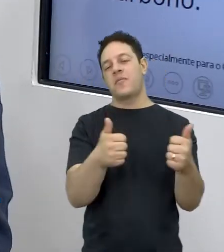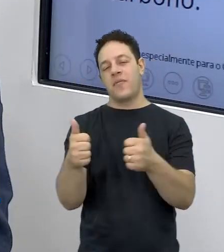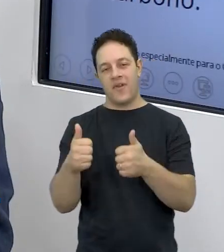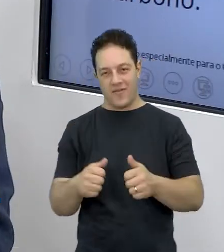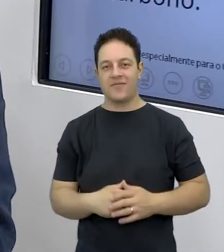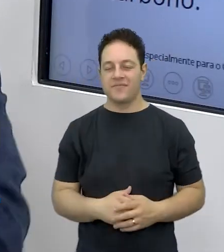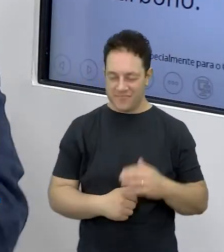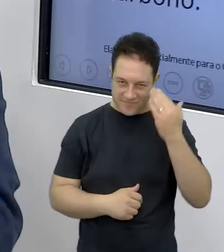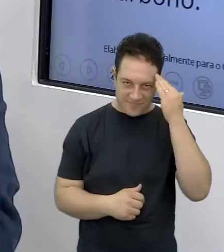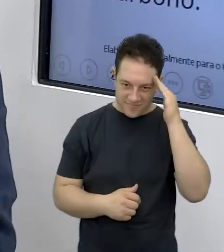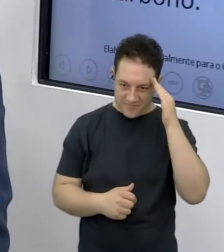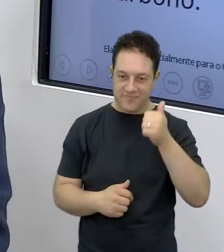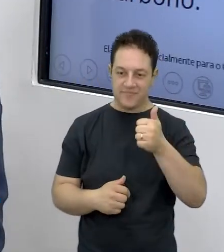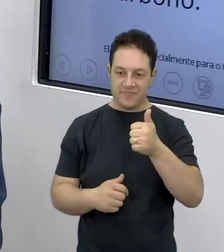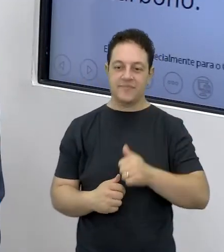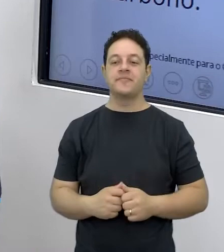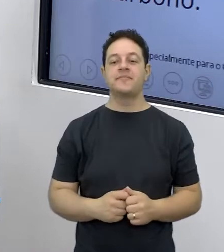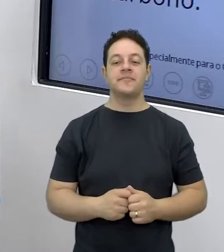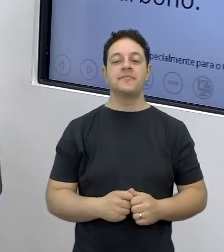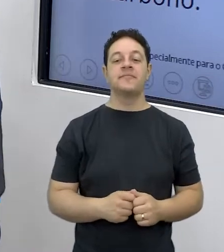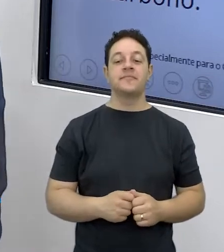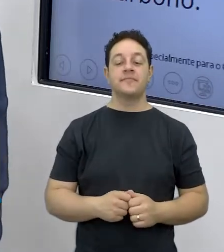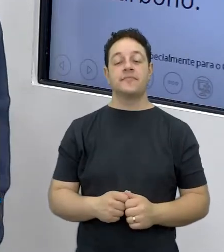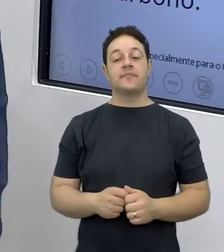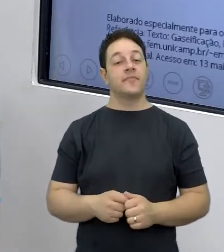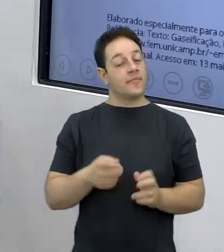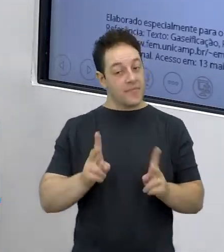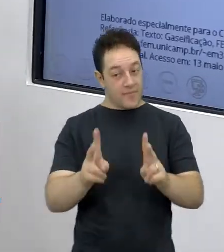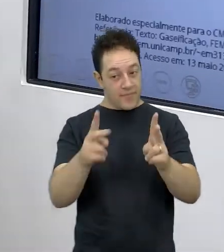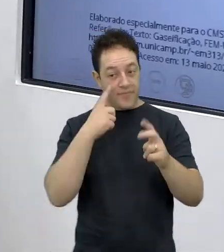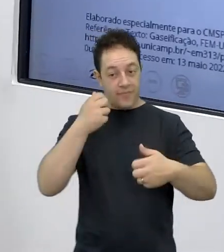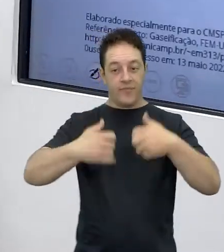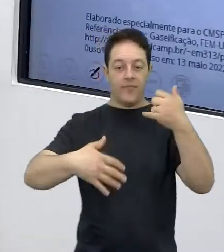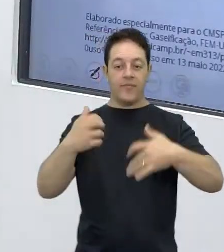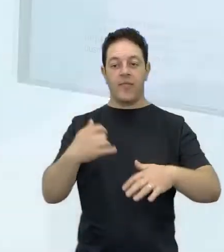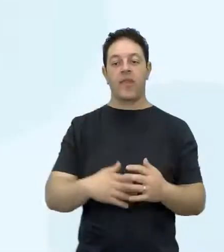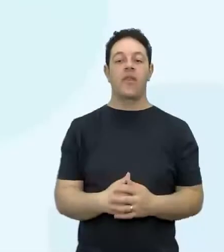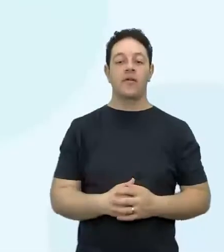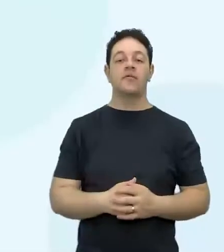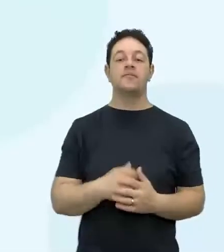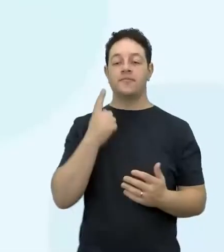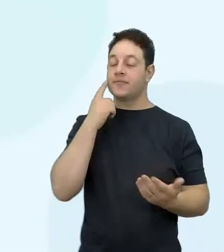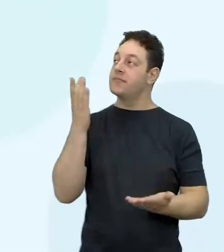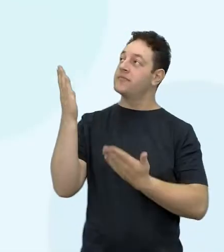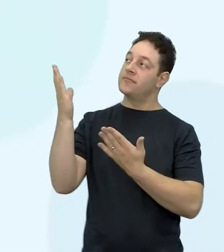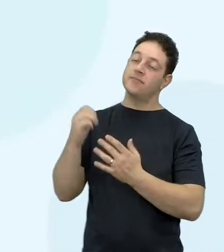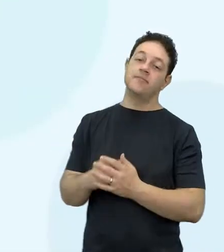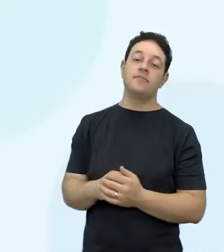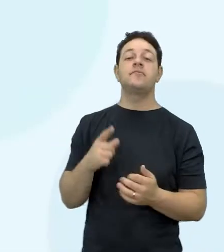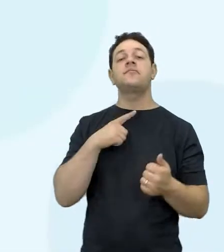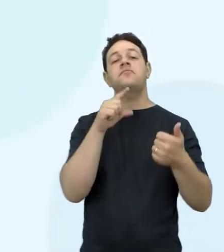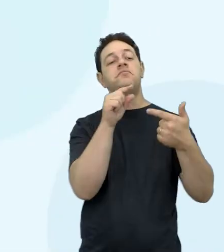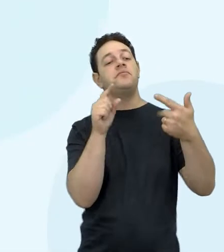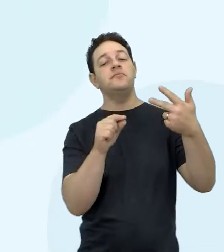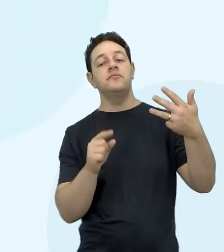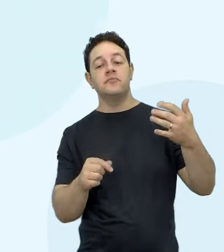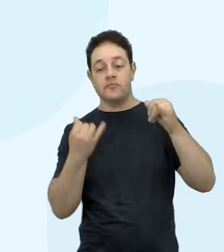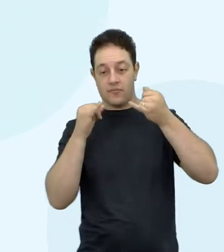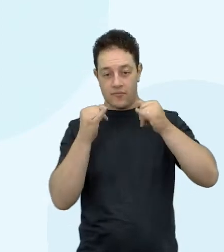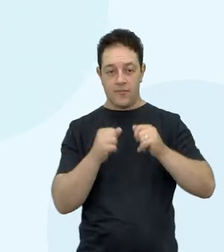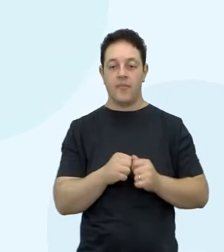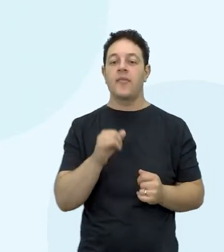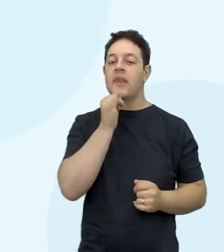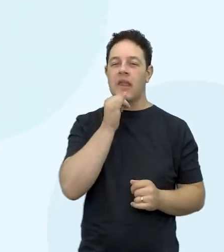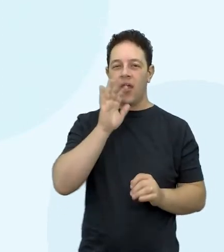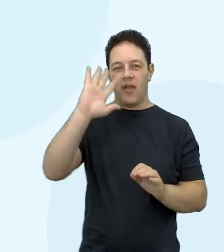o CO2 do meio ambiente, tá certo? Continuando, ó. Então, fontes alternativas de energia. Com a crise